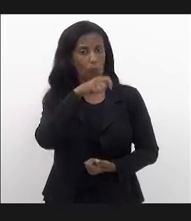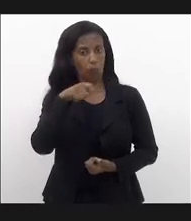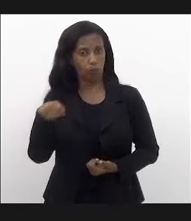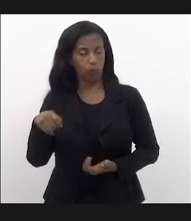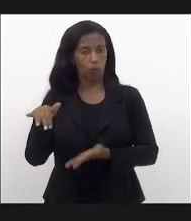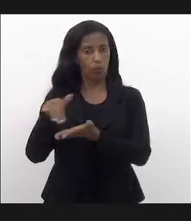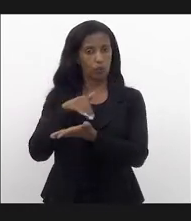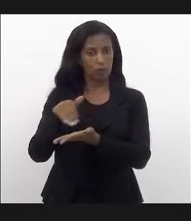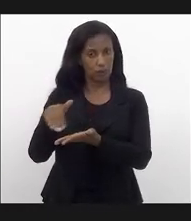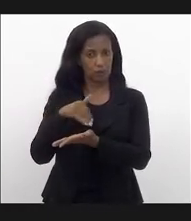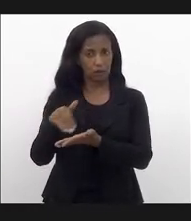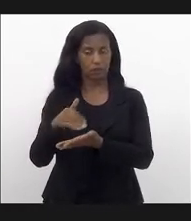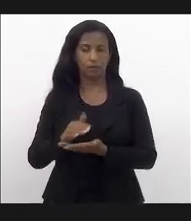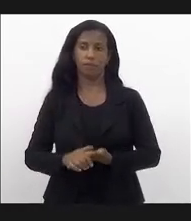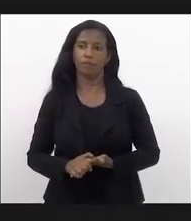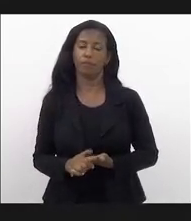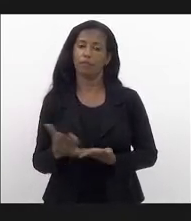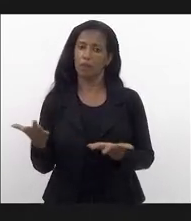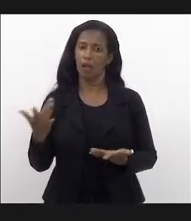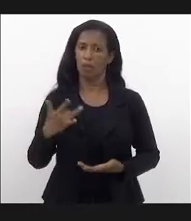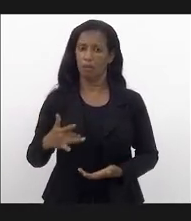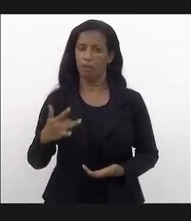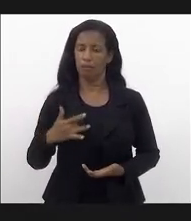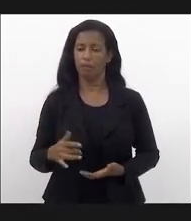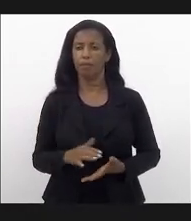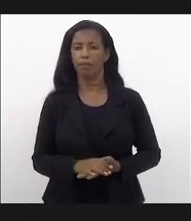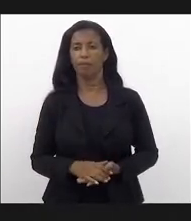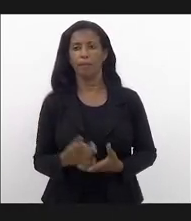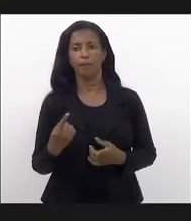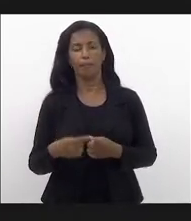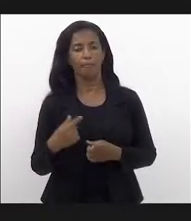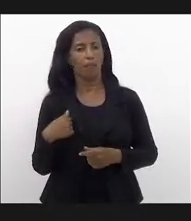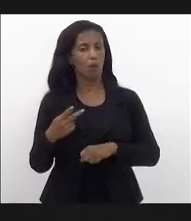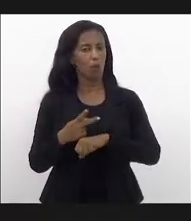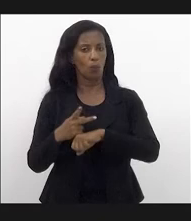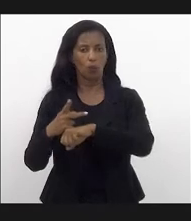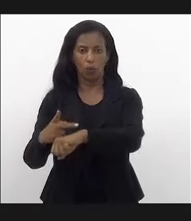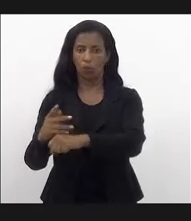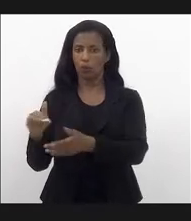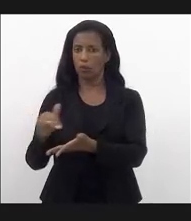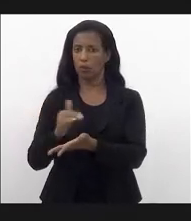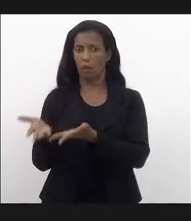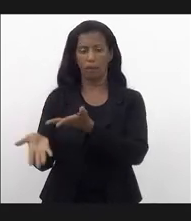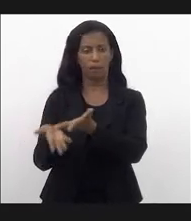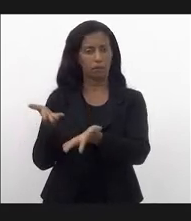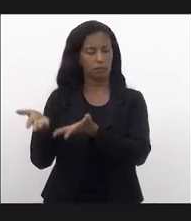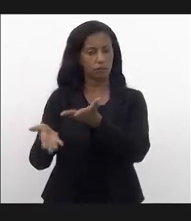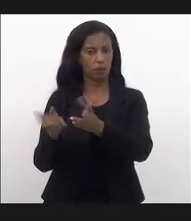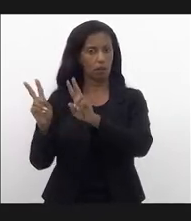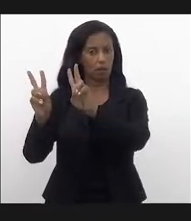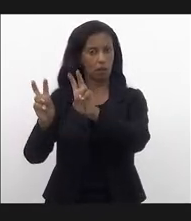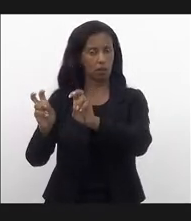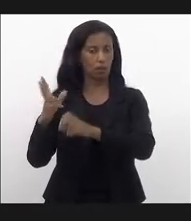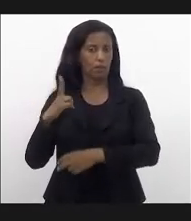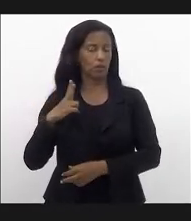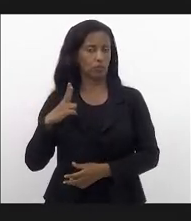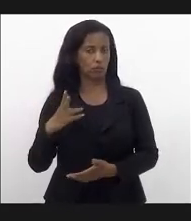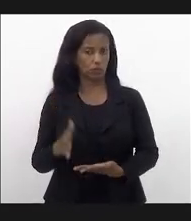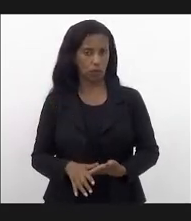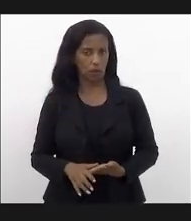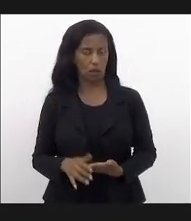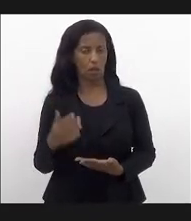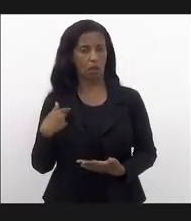por um secretário isso é lamentável porque eu não procuro secretário para tratar de assunto particular